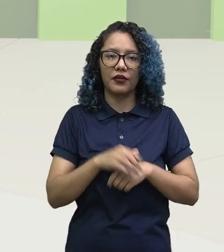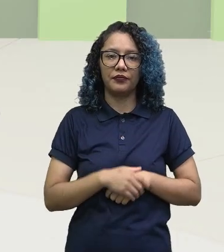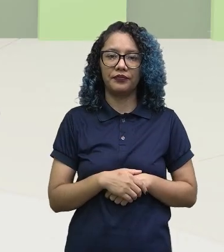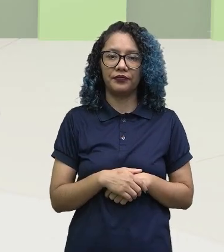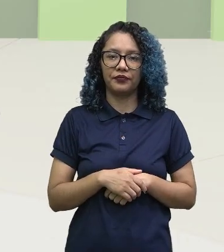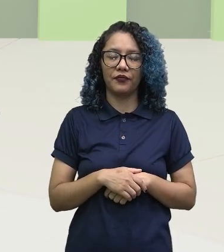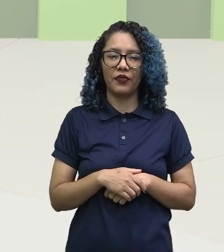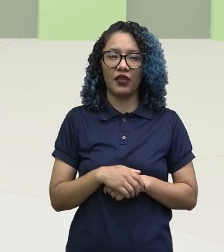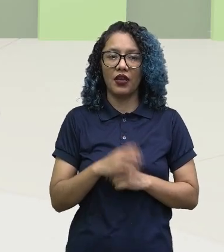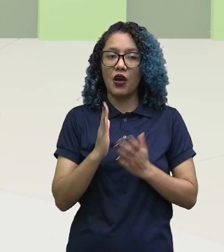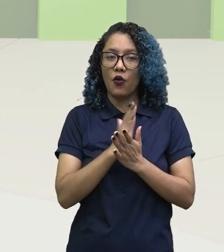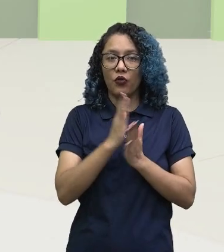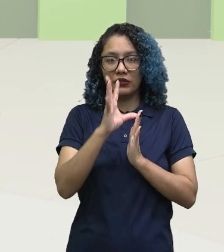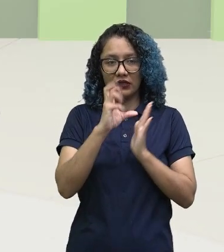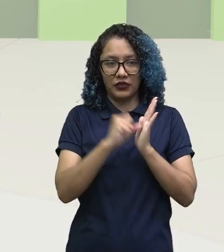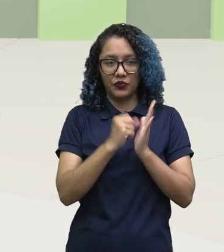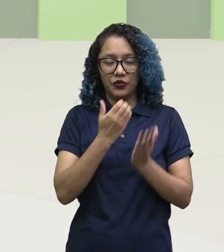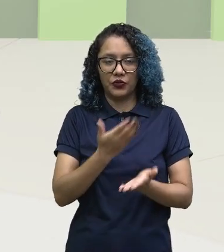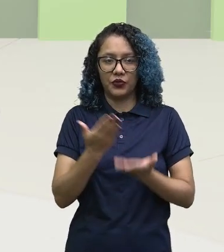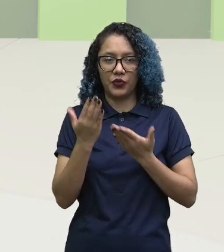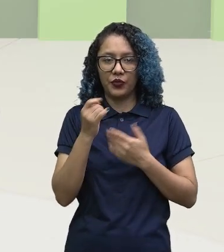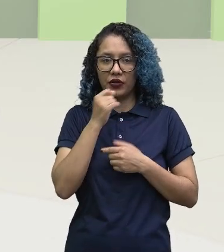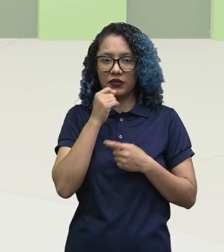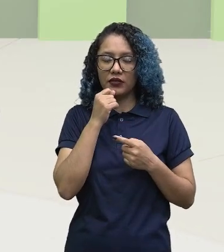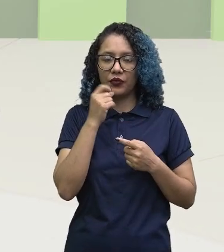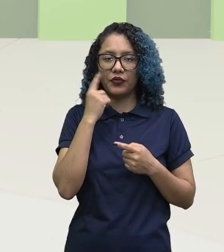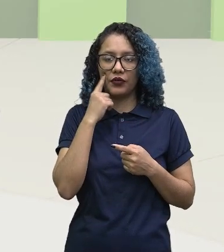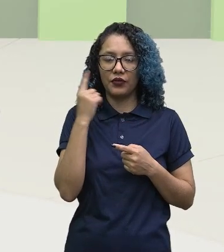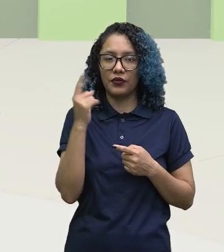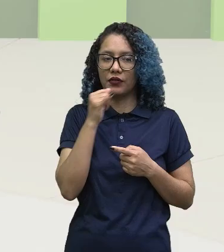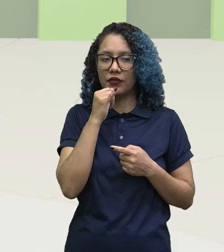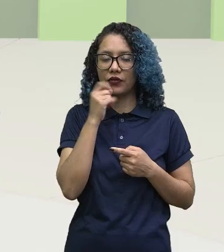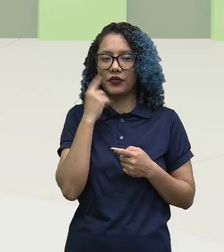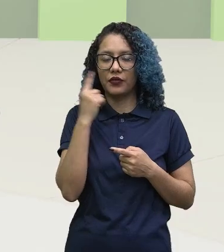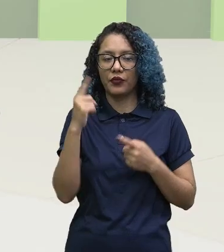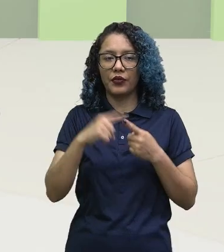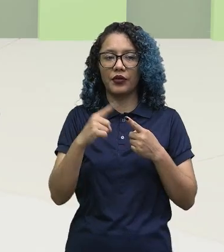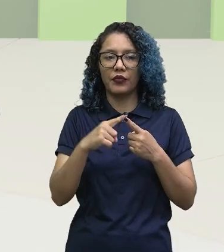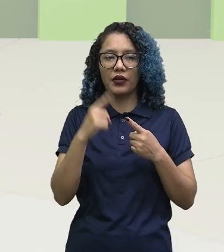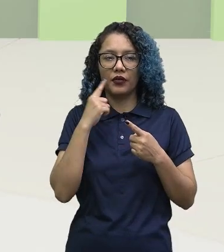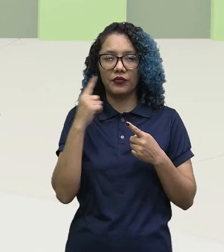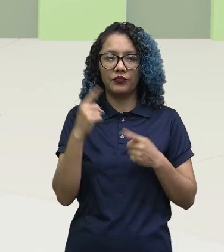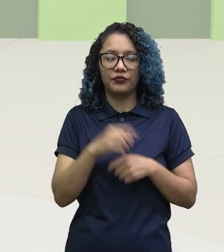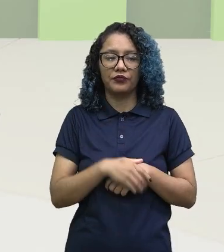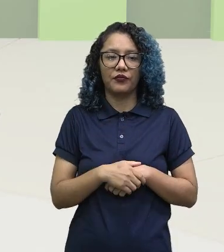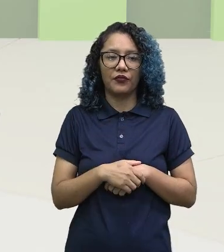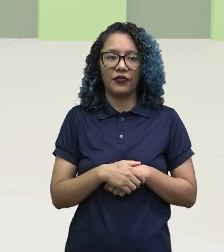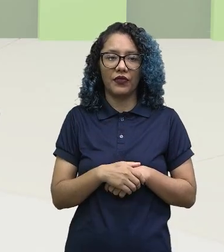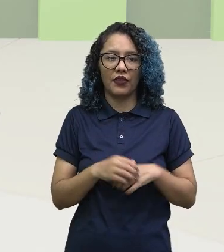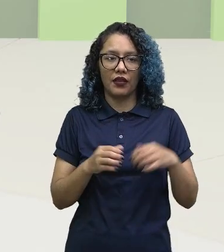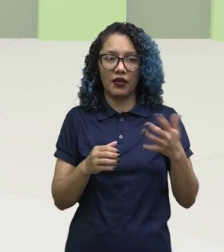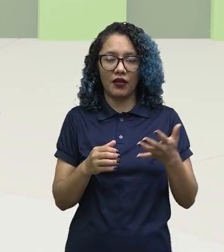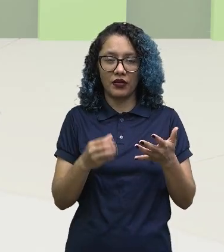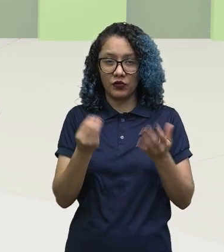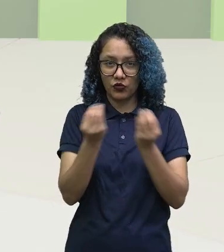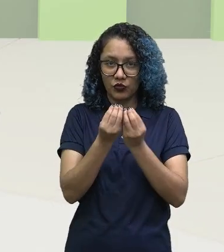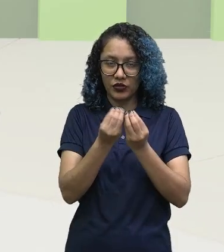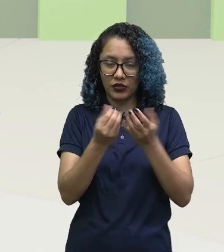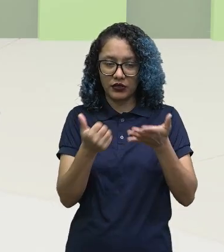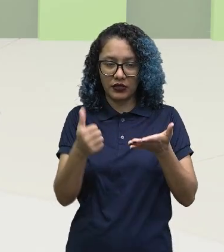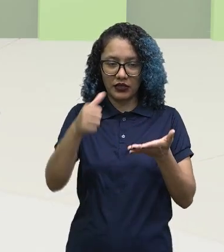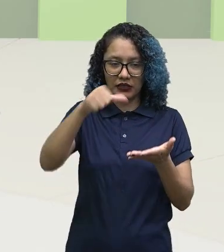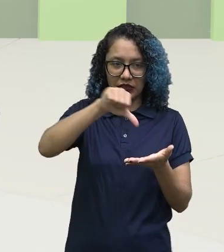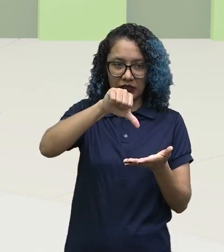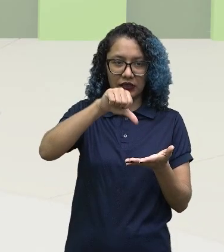esses identificadores. No caso ali, né, com uma substância pingando na mão, a gente tem